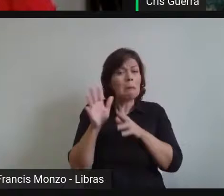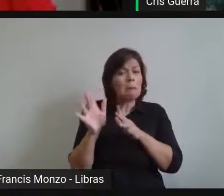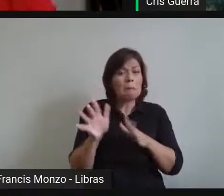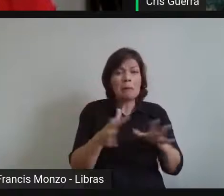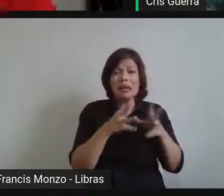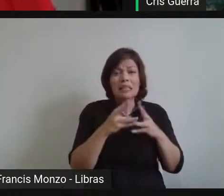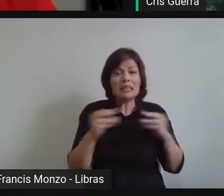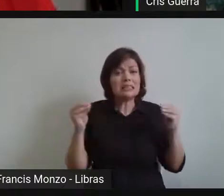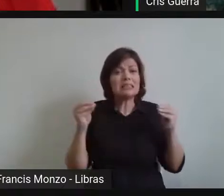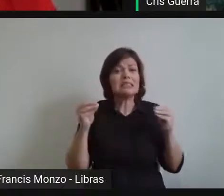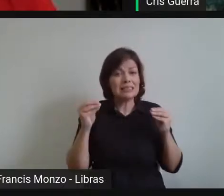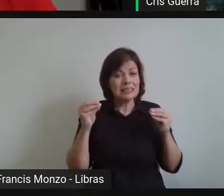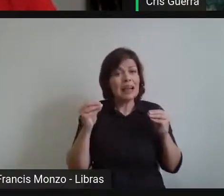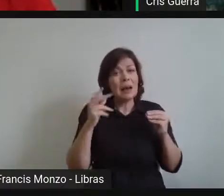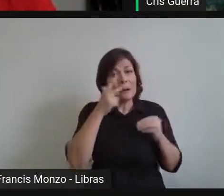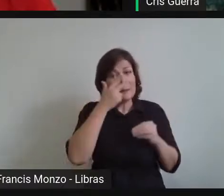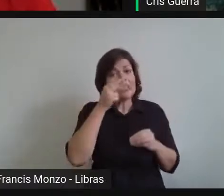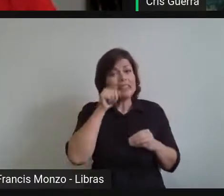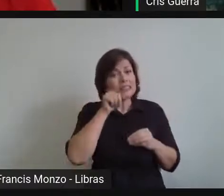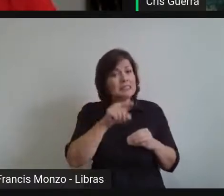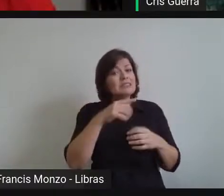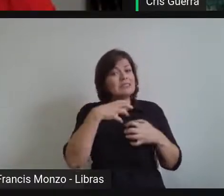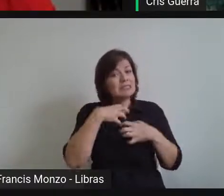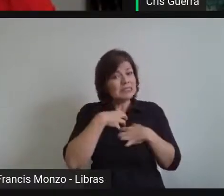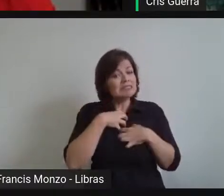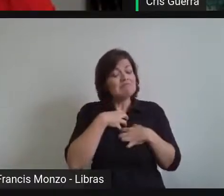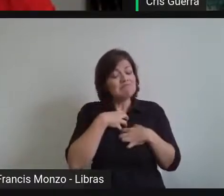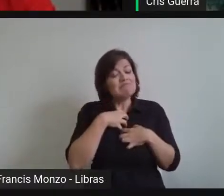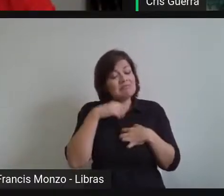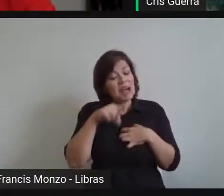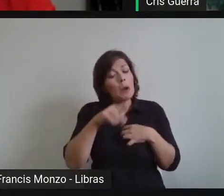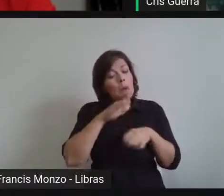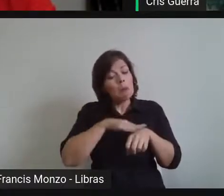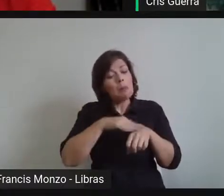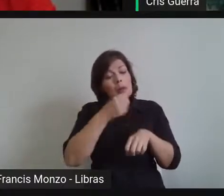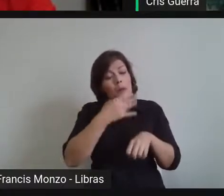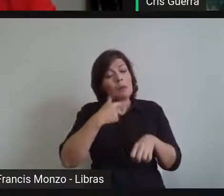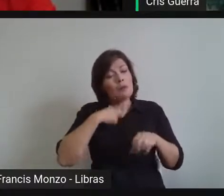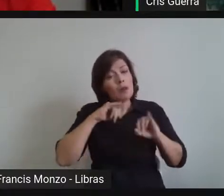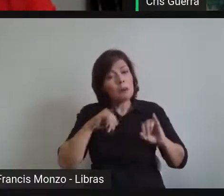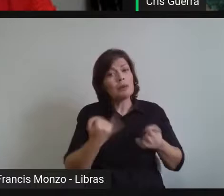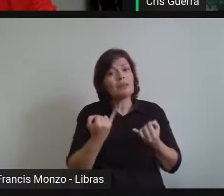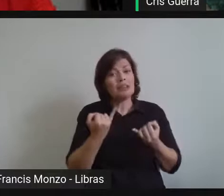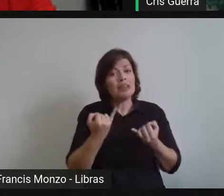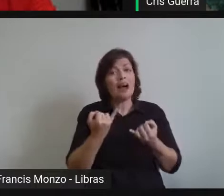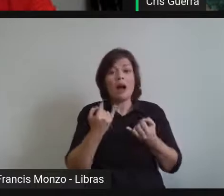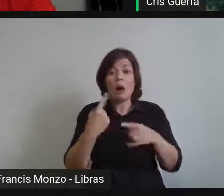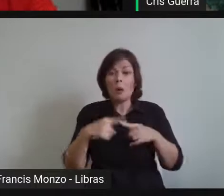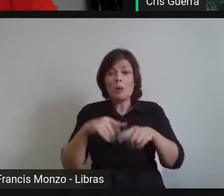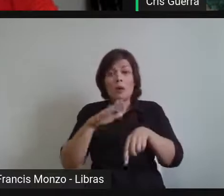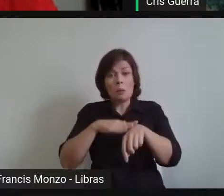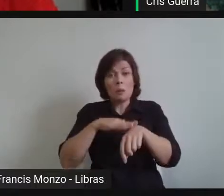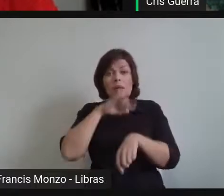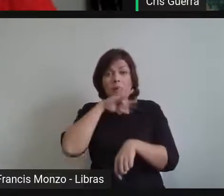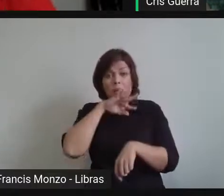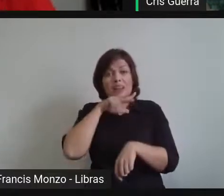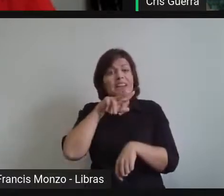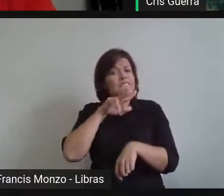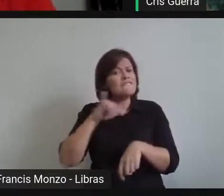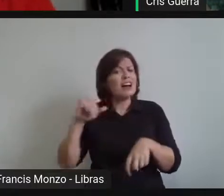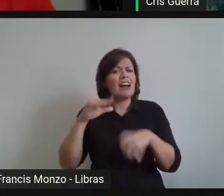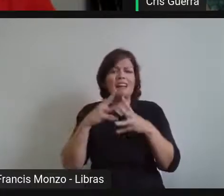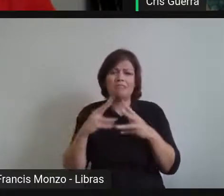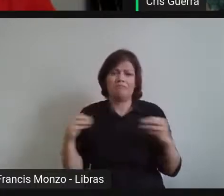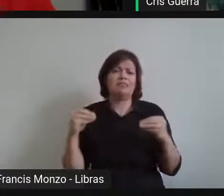que é boa, né? De falar, bom, vou aproveitar o momento bom, eu vou saber que esse momento ruim vai passar. Eu tenho as minhas atitudes para tomar, tem aquilo